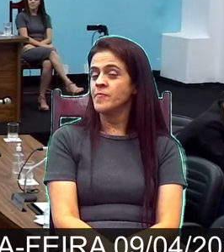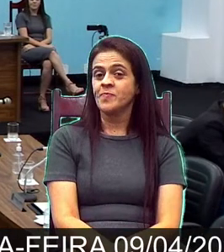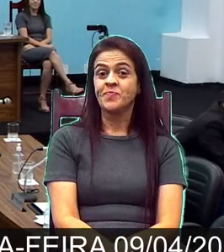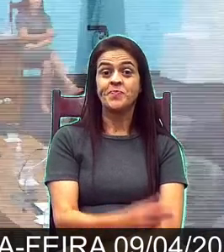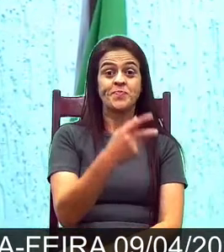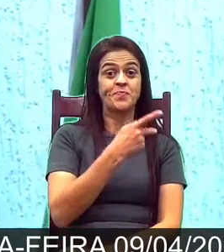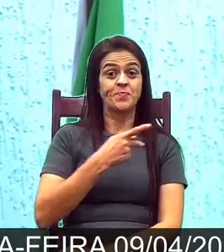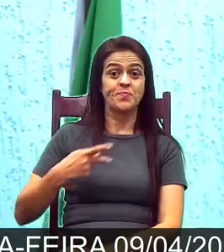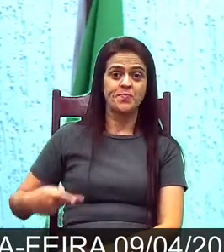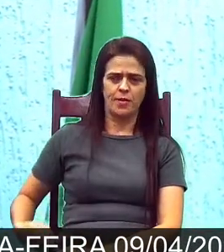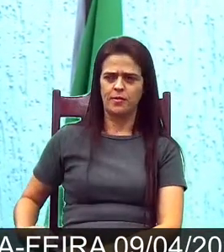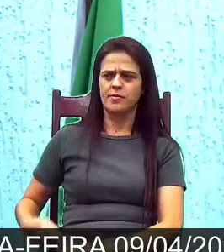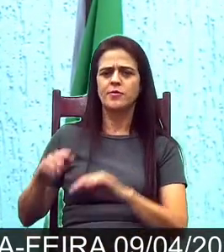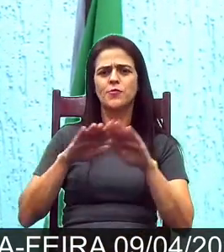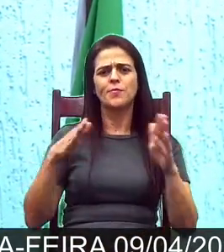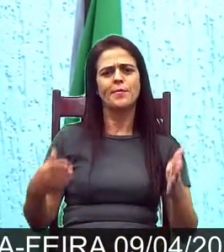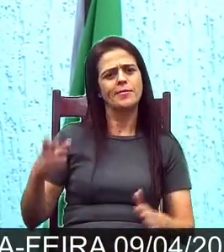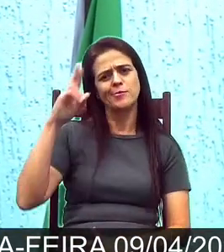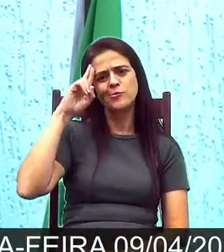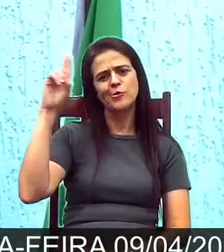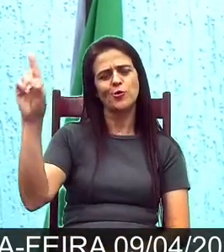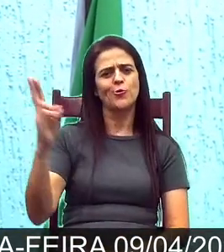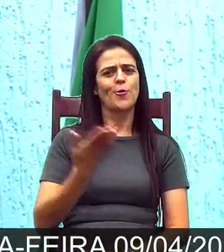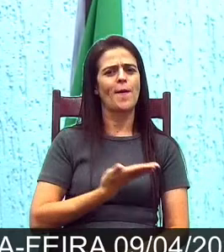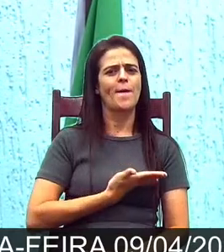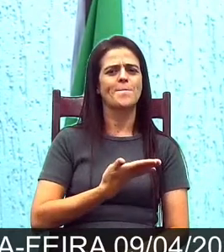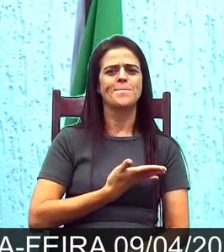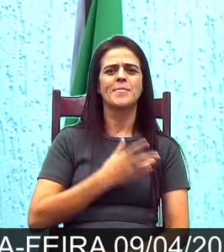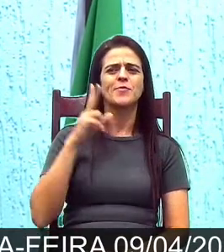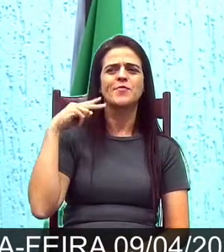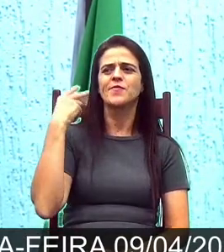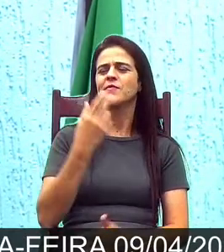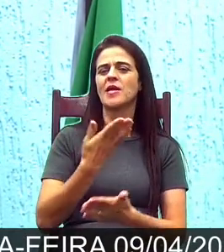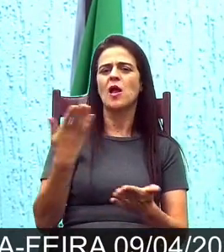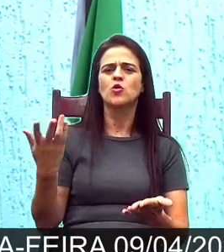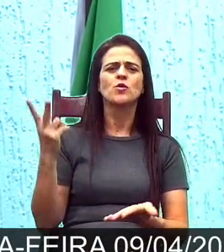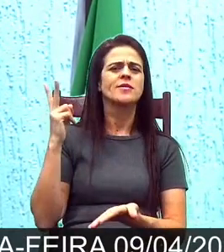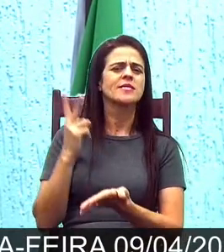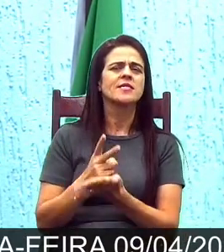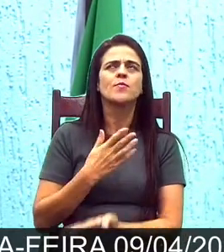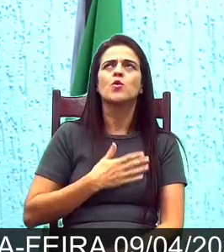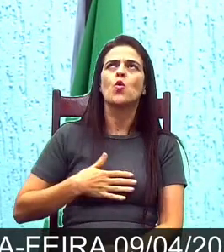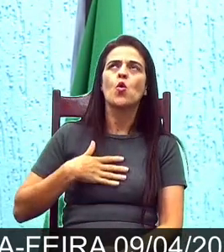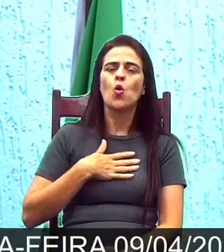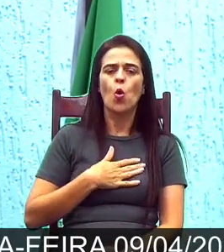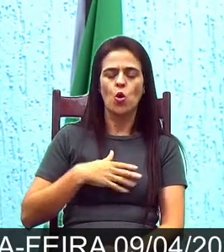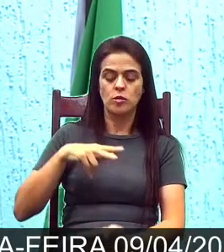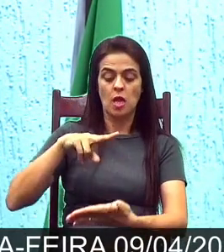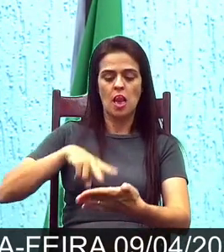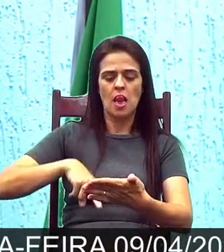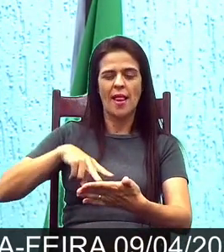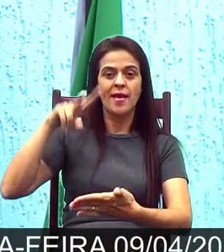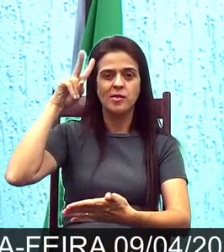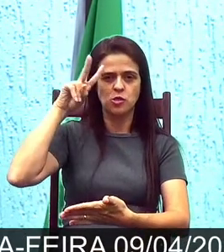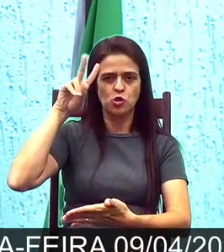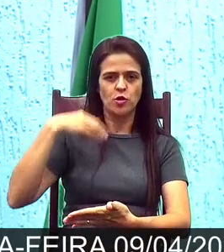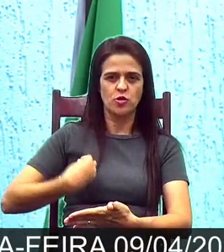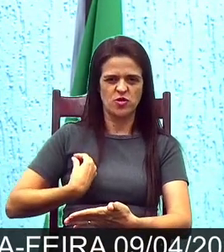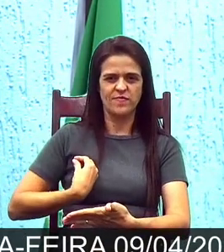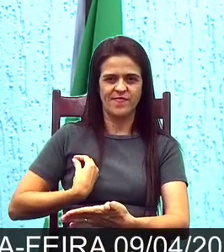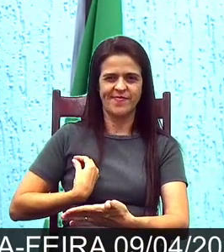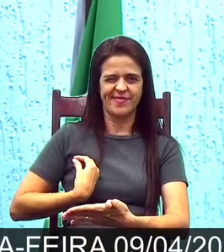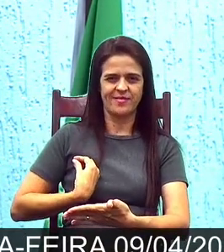Senhor presidente, mesa diretora, meus nobres pares, assim como gosto de fazer em todas as biografias que coloco